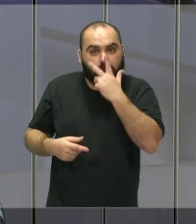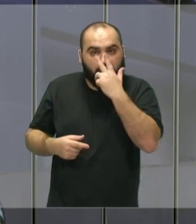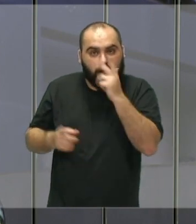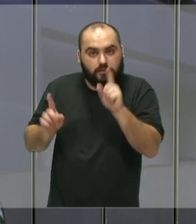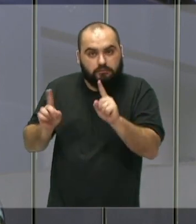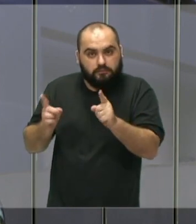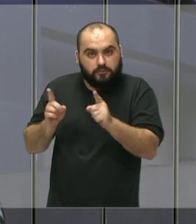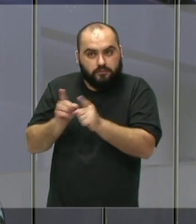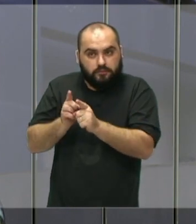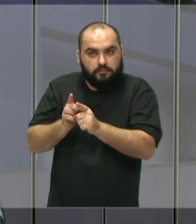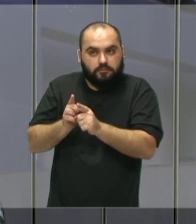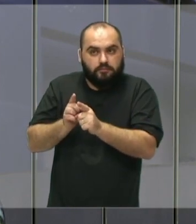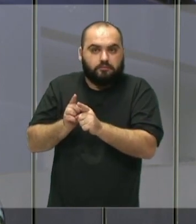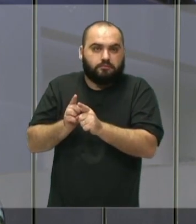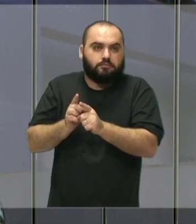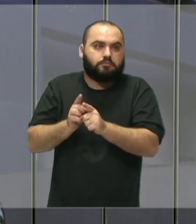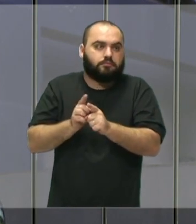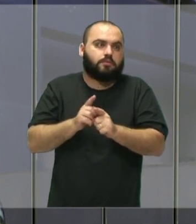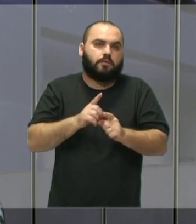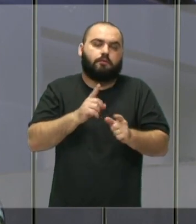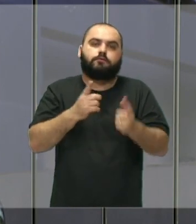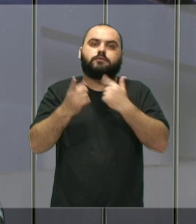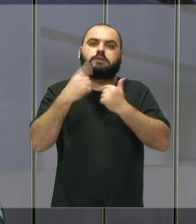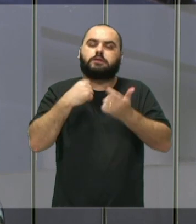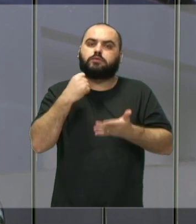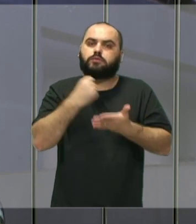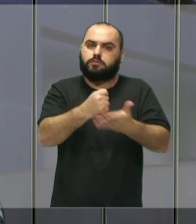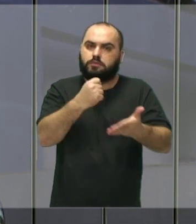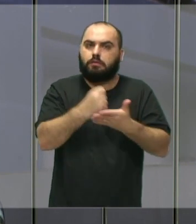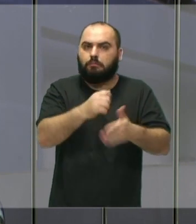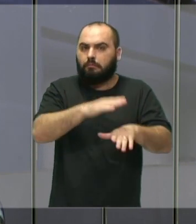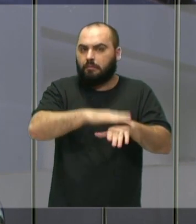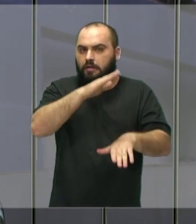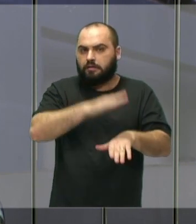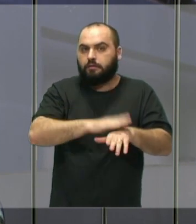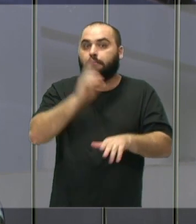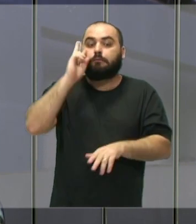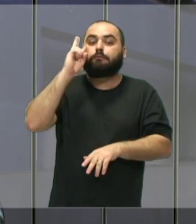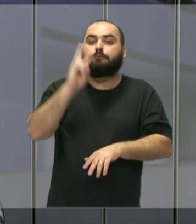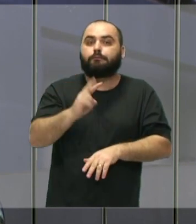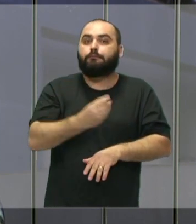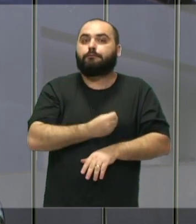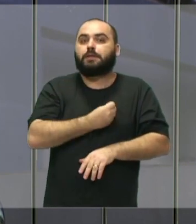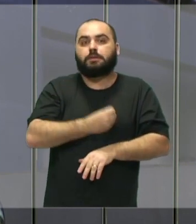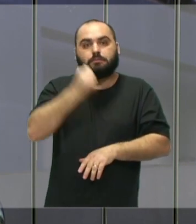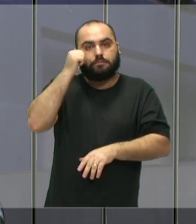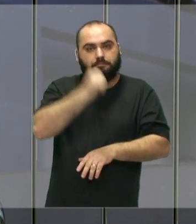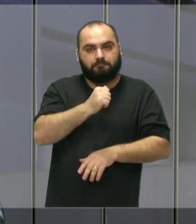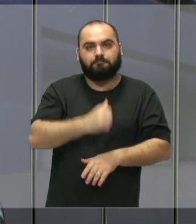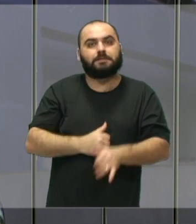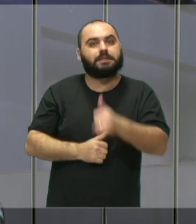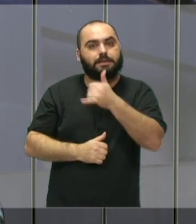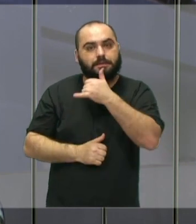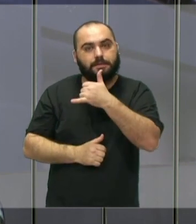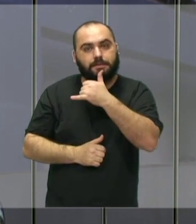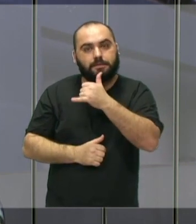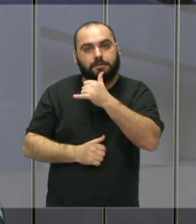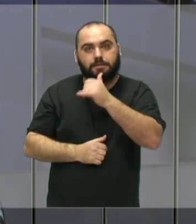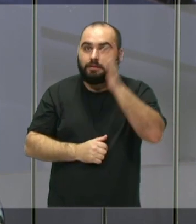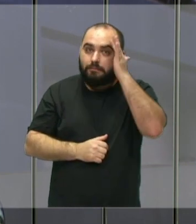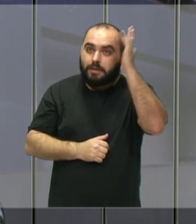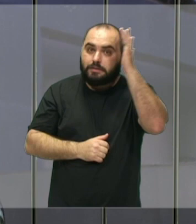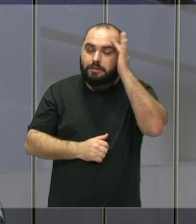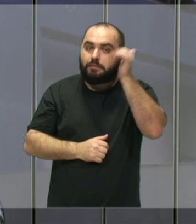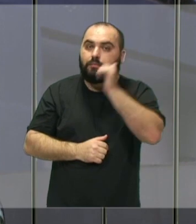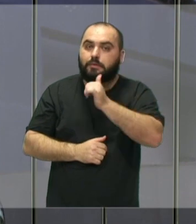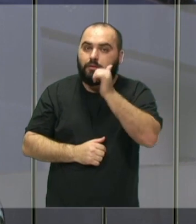está cada vez maior o nosso instinto de ajudar. Então, eu vejo isso também na violência da mulher. É muito triste imaginar uma mulher sofrendo violência em